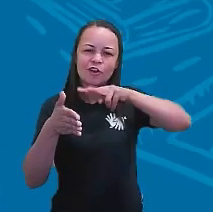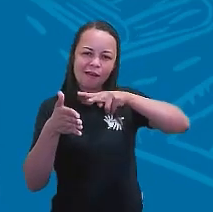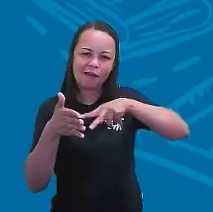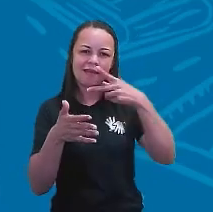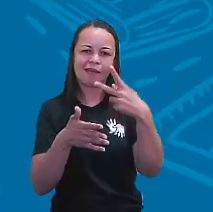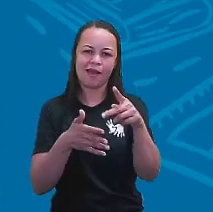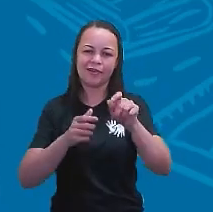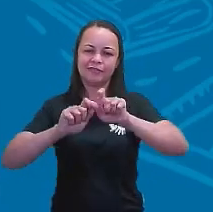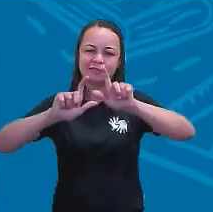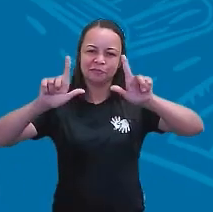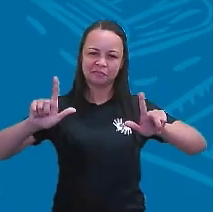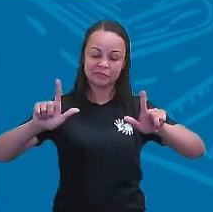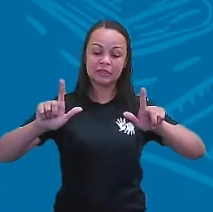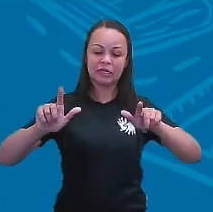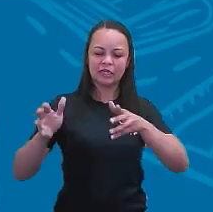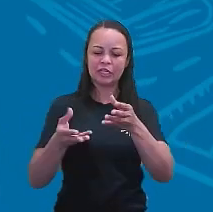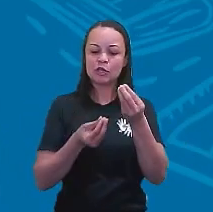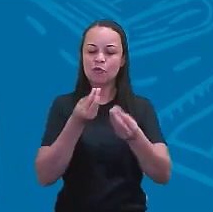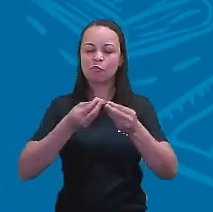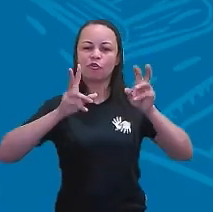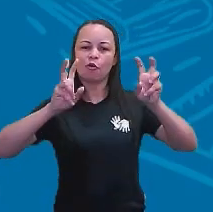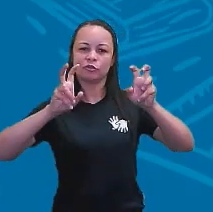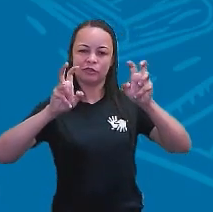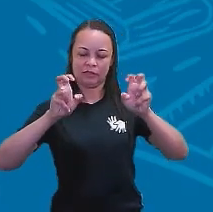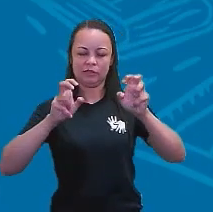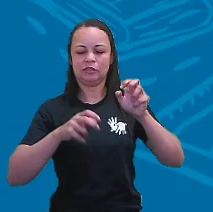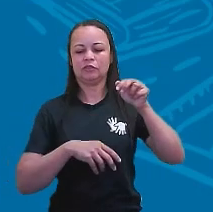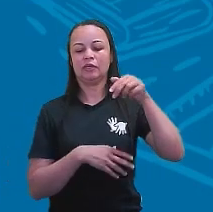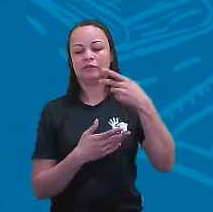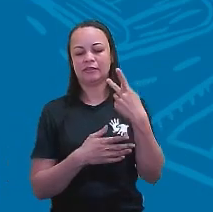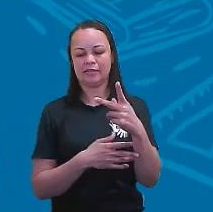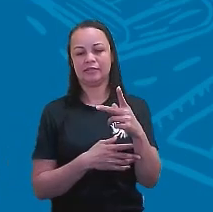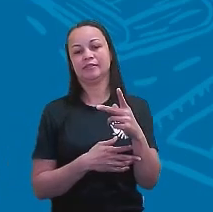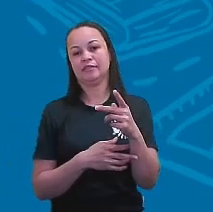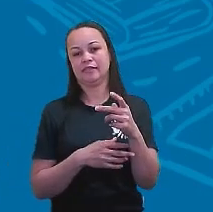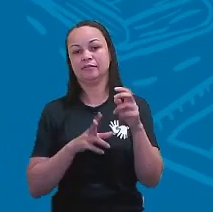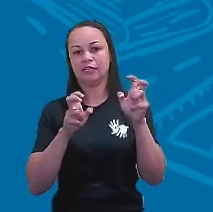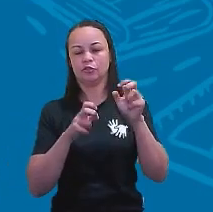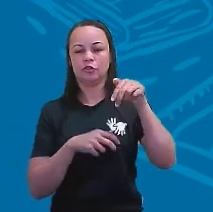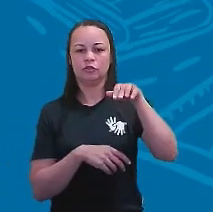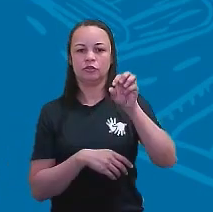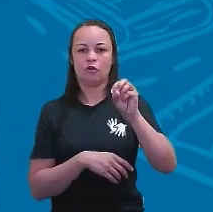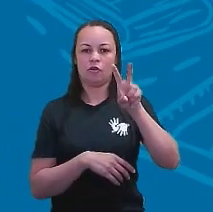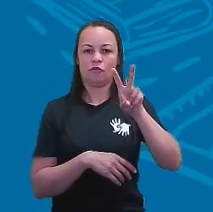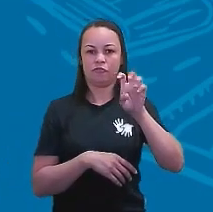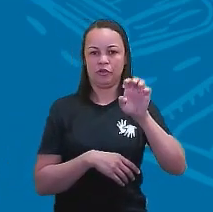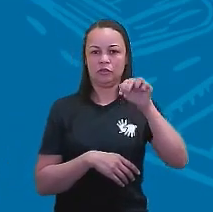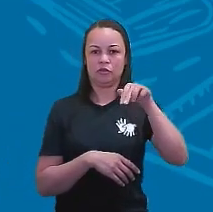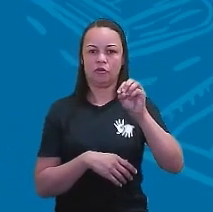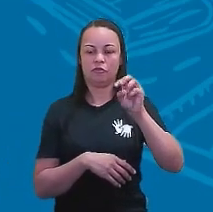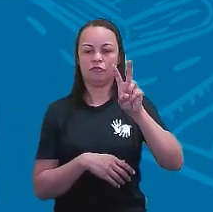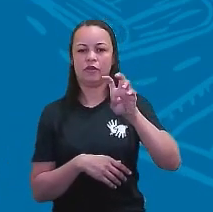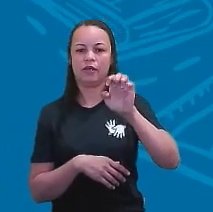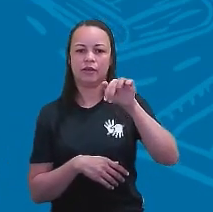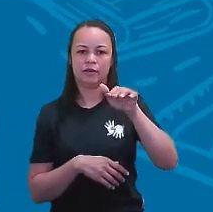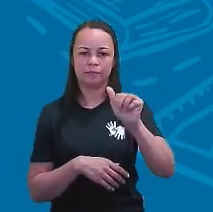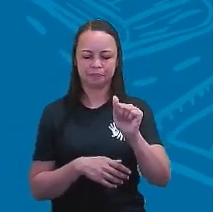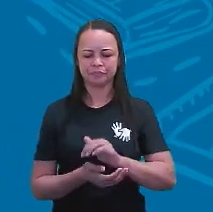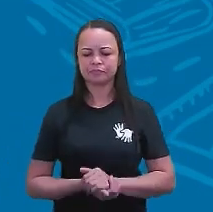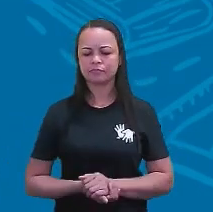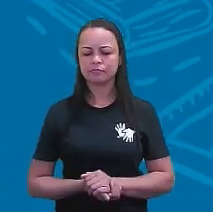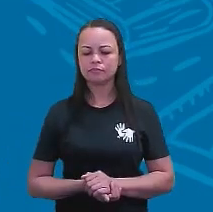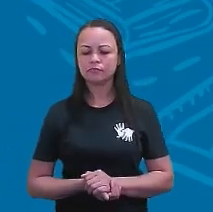ver como é que ficou o título desse livro, Nove Novena, certo? Agora, 72, o que que